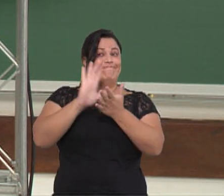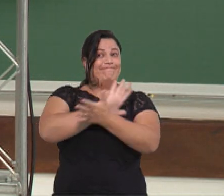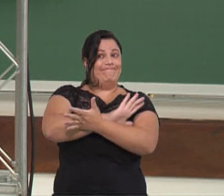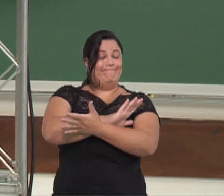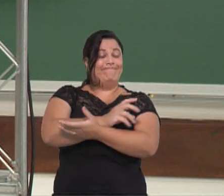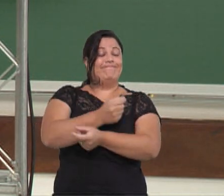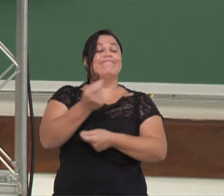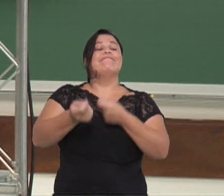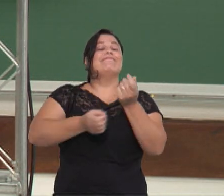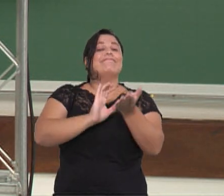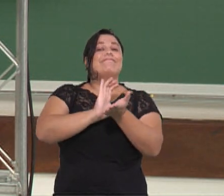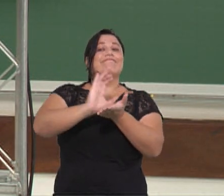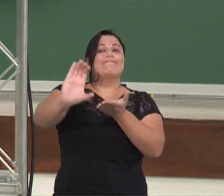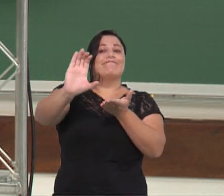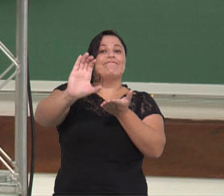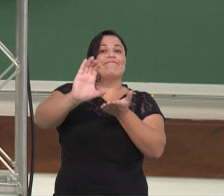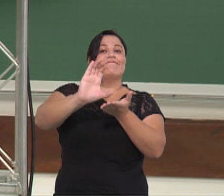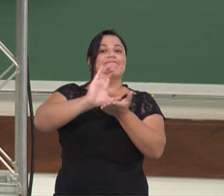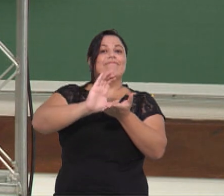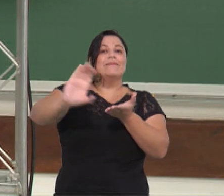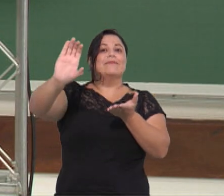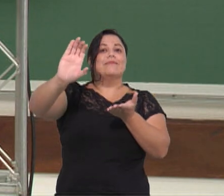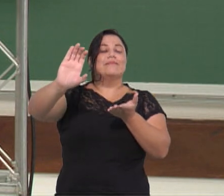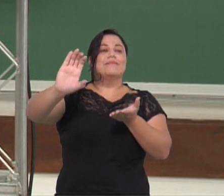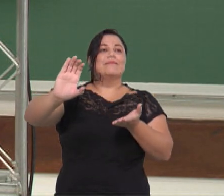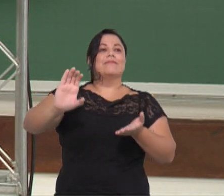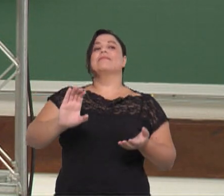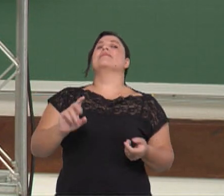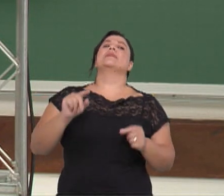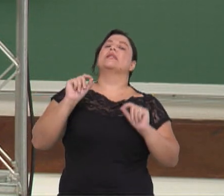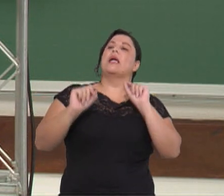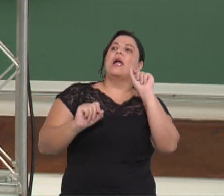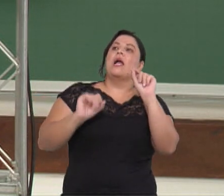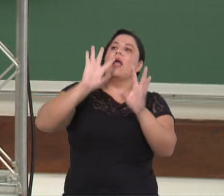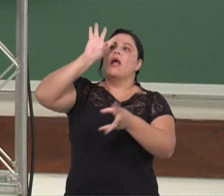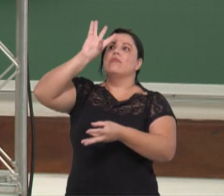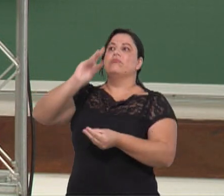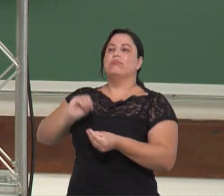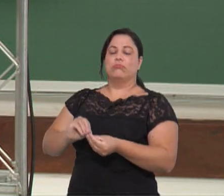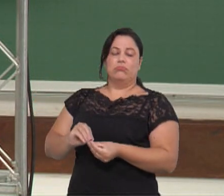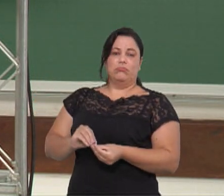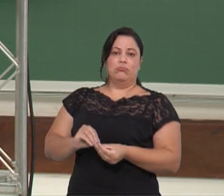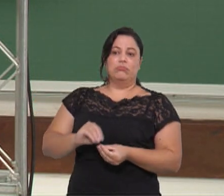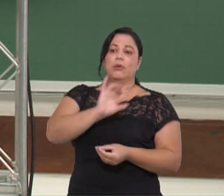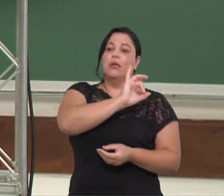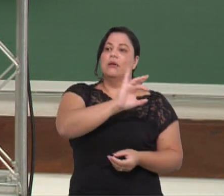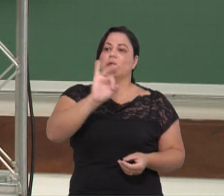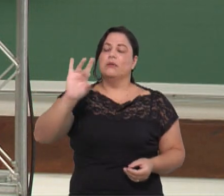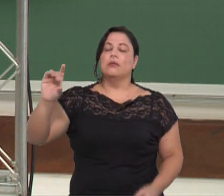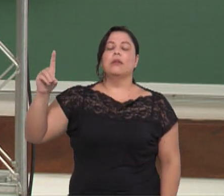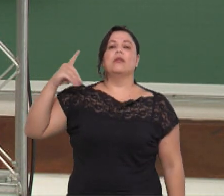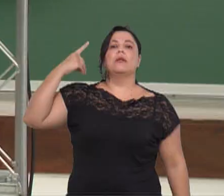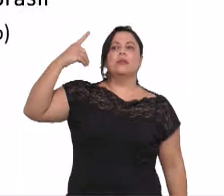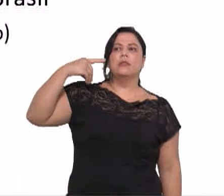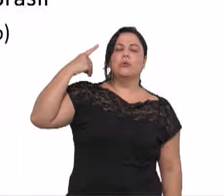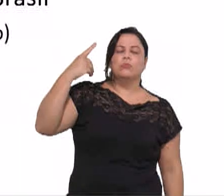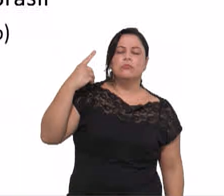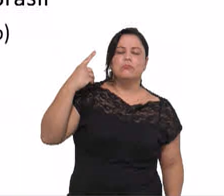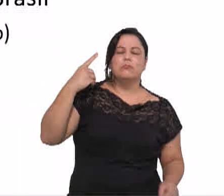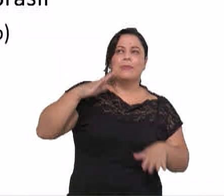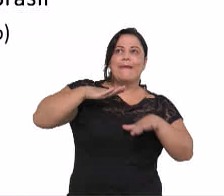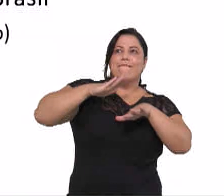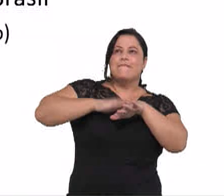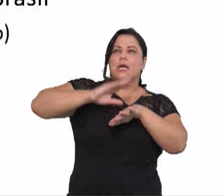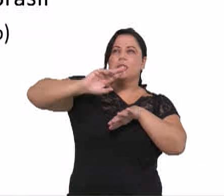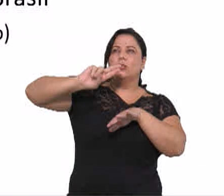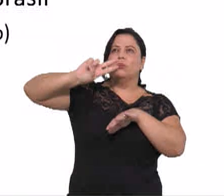somos levados, então, a chegar à conclusão de que cada deputado custa mais de 2 milhões por